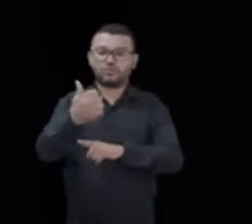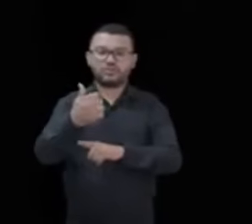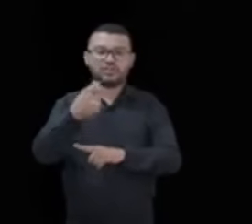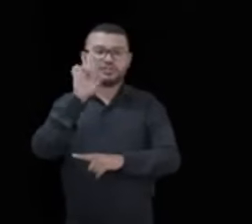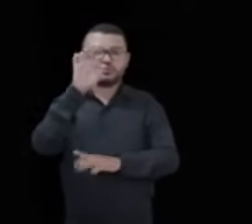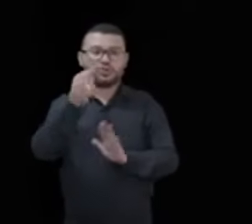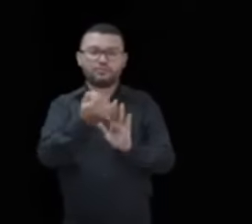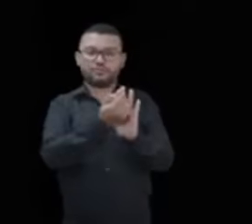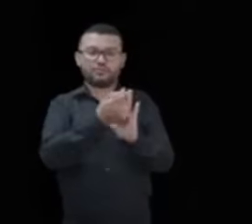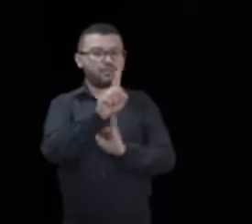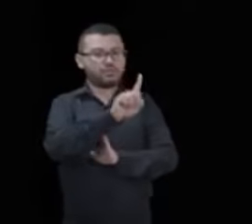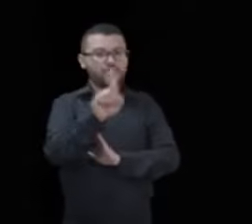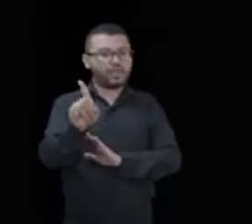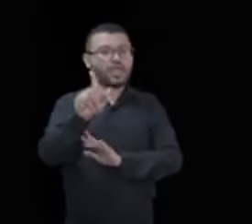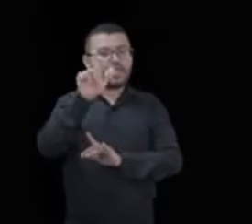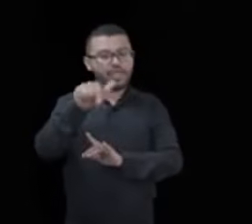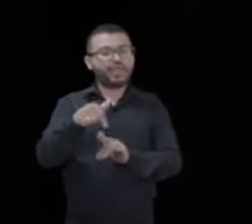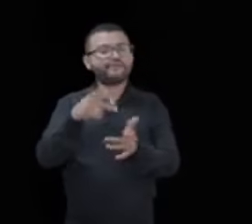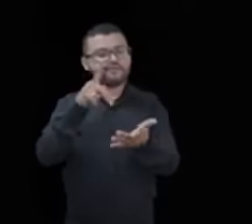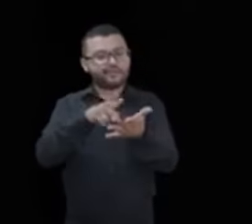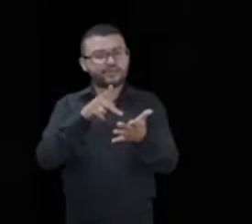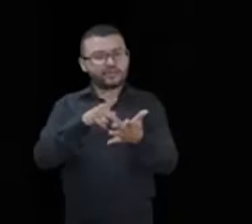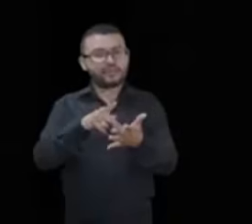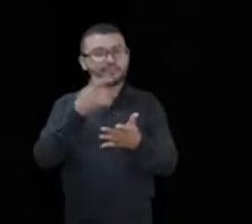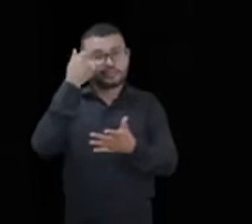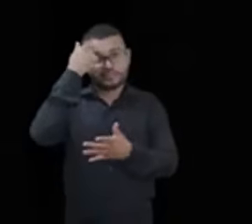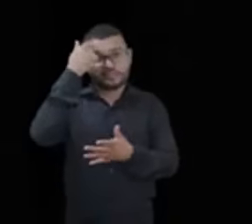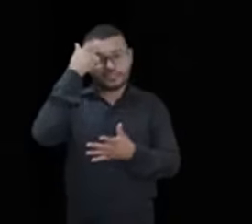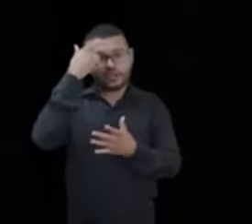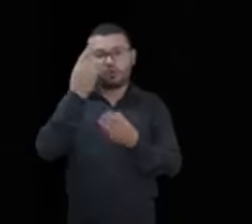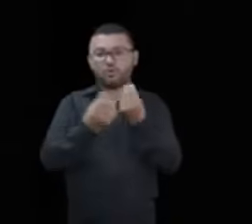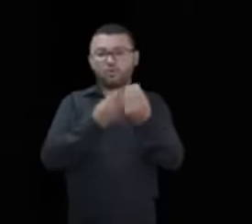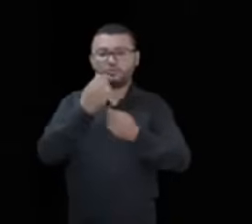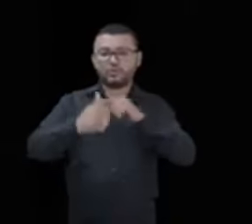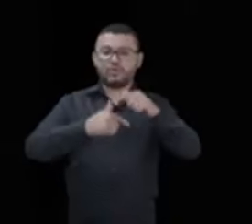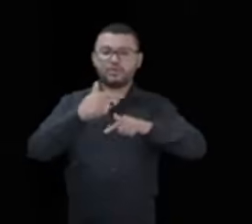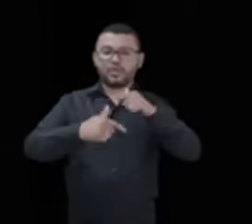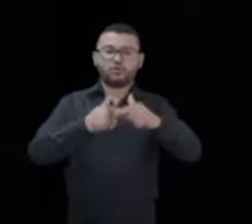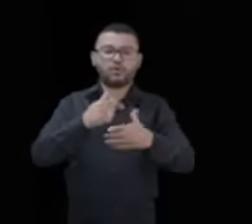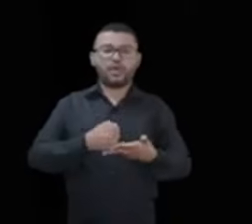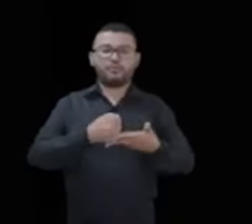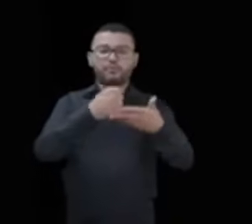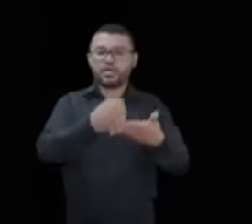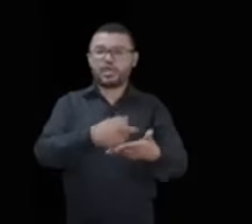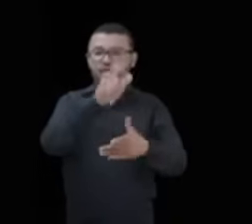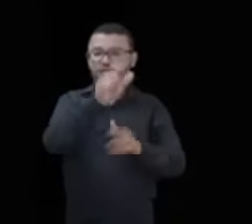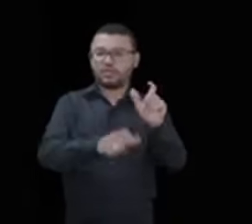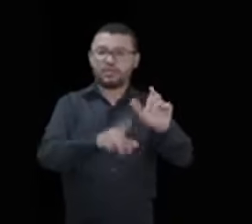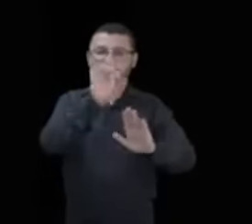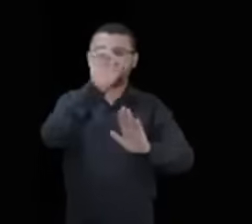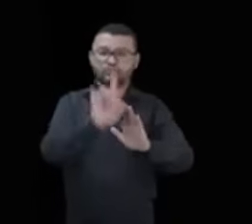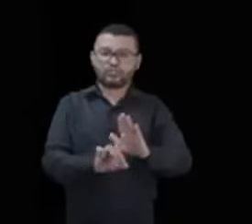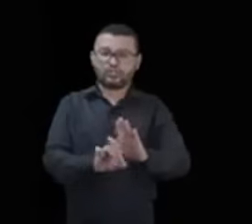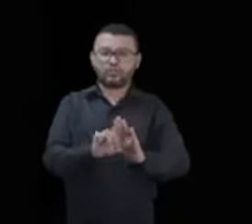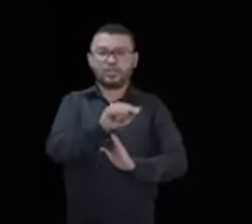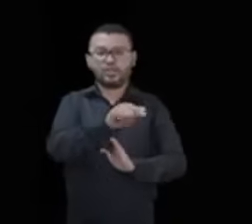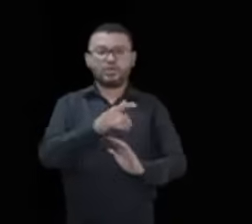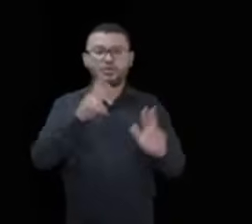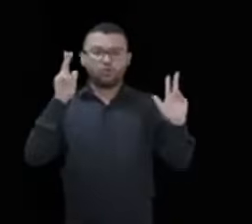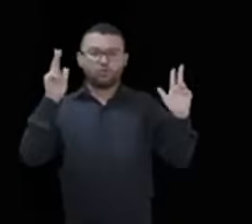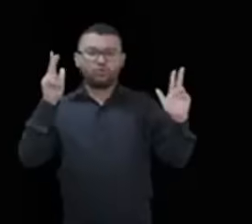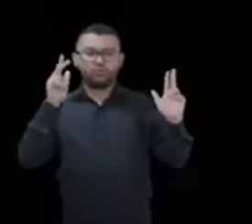debate 6x1 é o debate do quanto que o trabalhador vai ter e a trabalhadora vão ter de direito ao